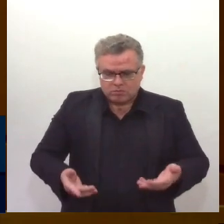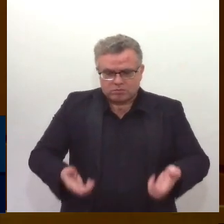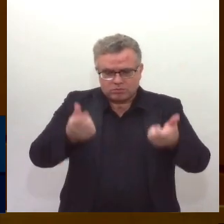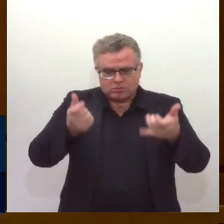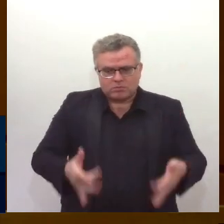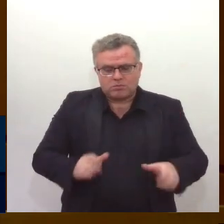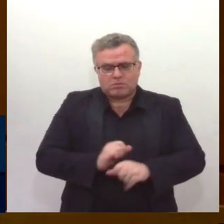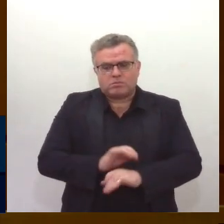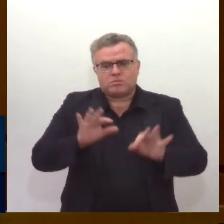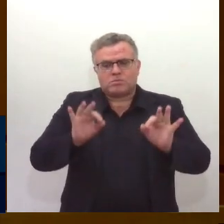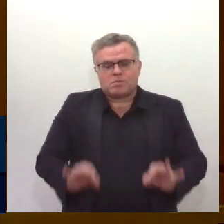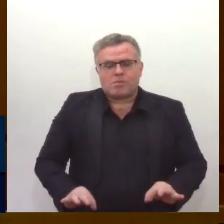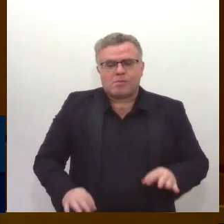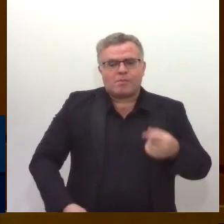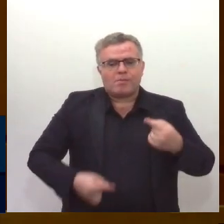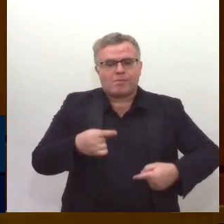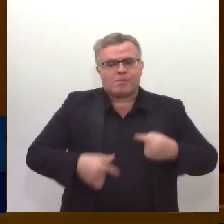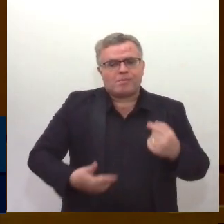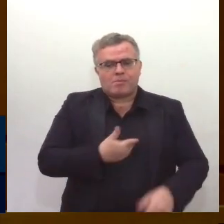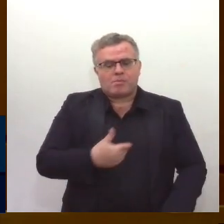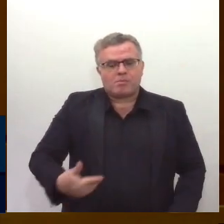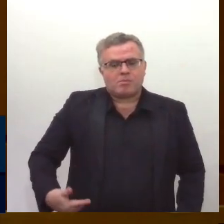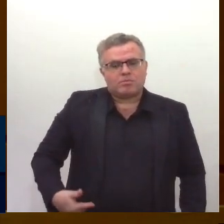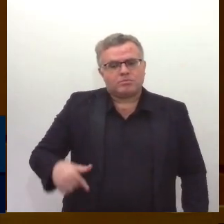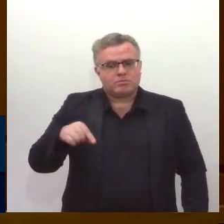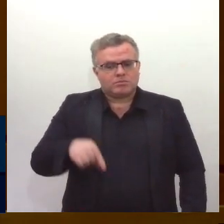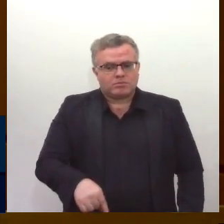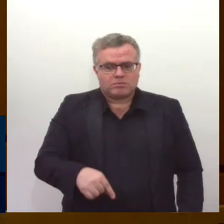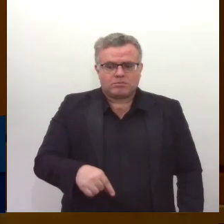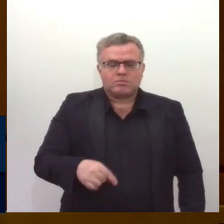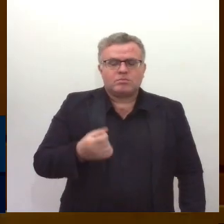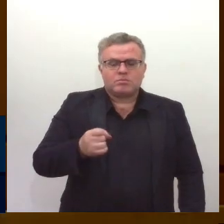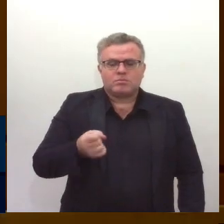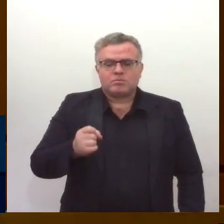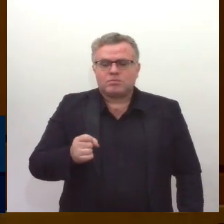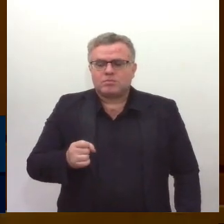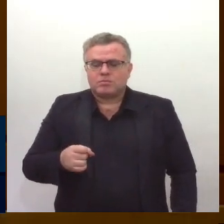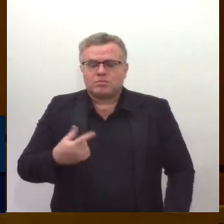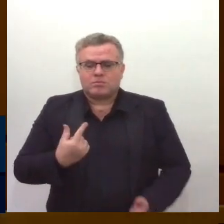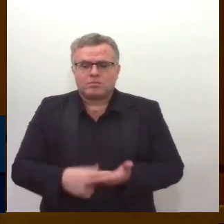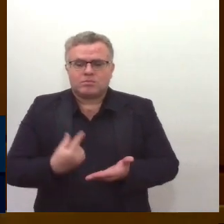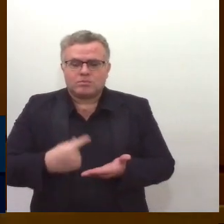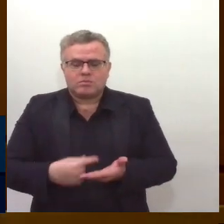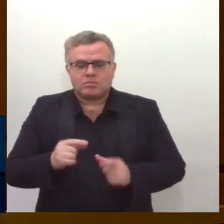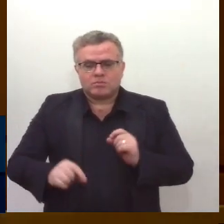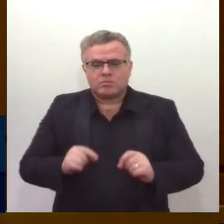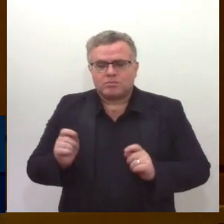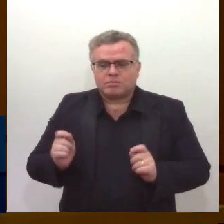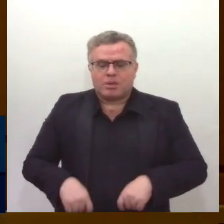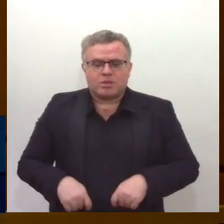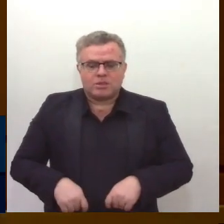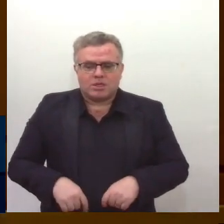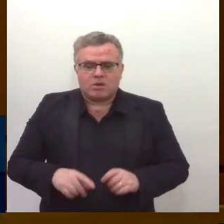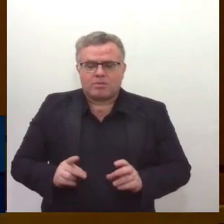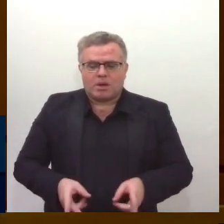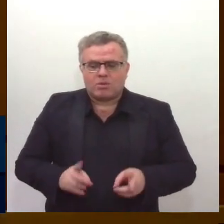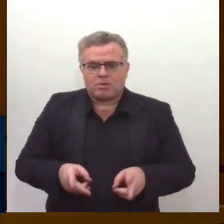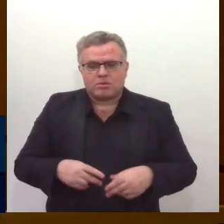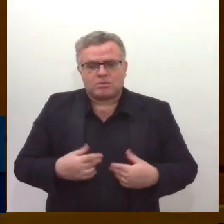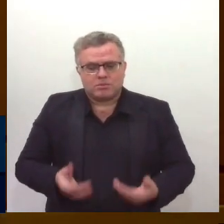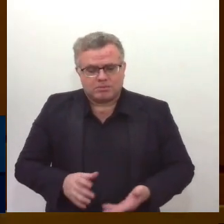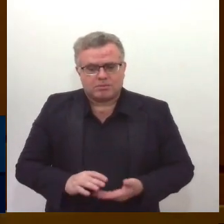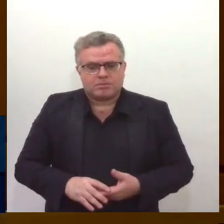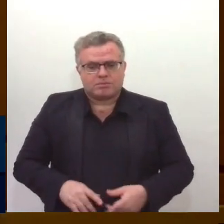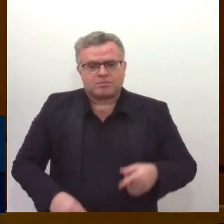Este governo não tem se comprometido em atuar para impactar a vida da população de